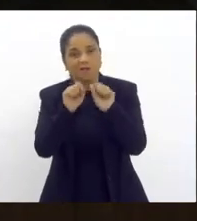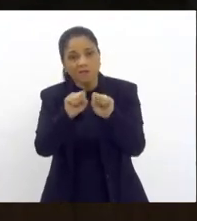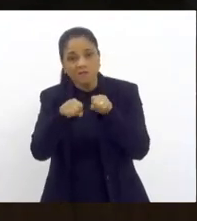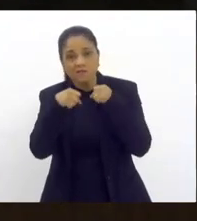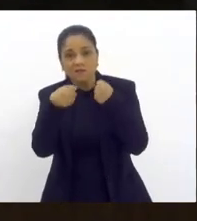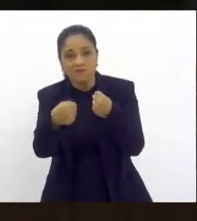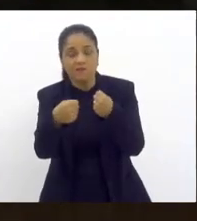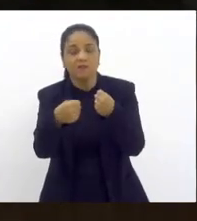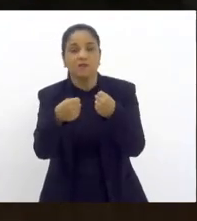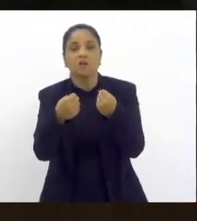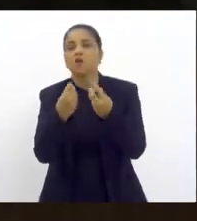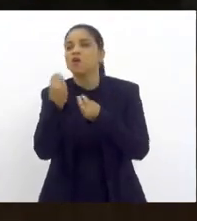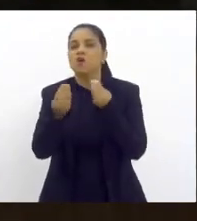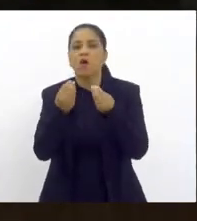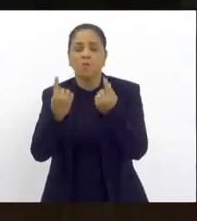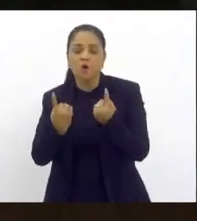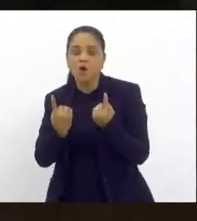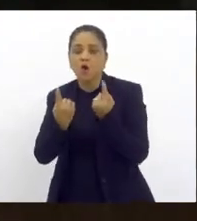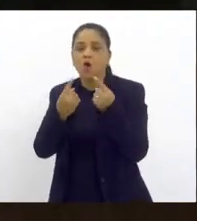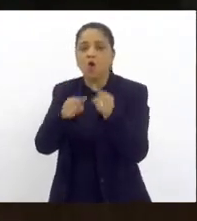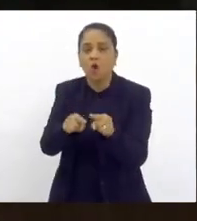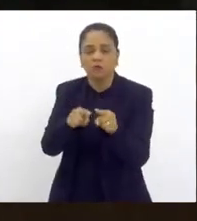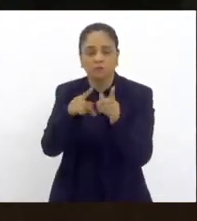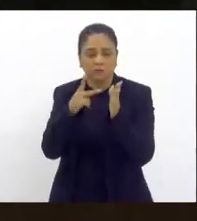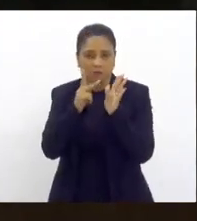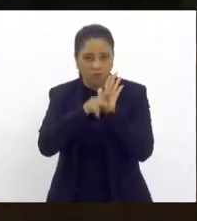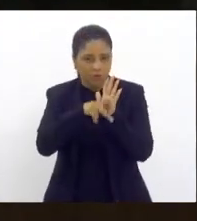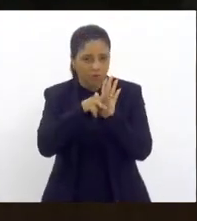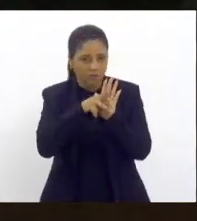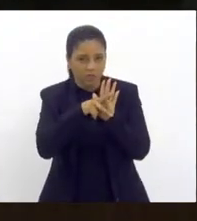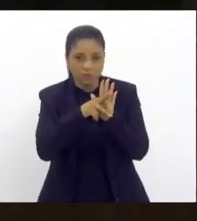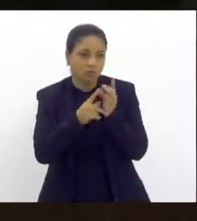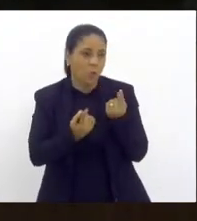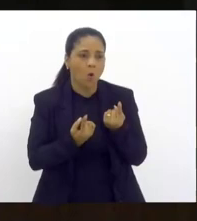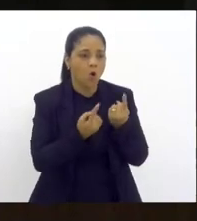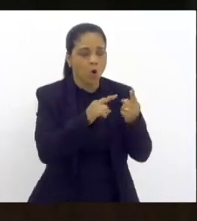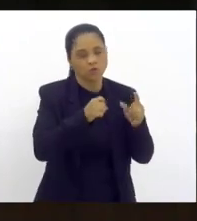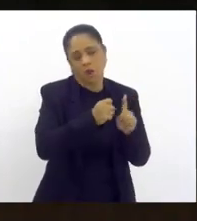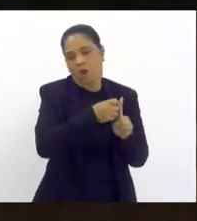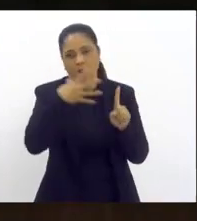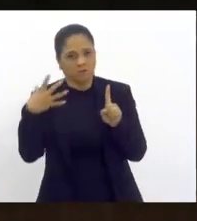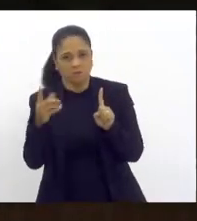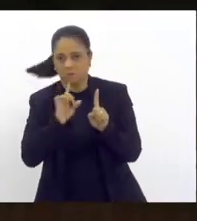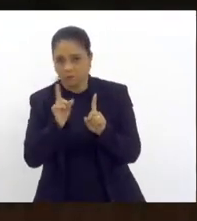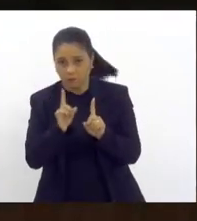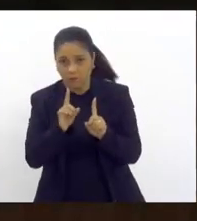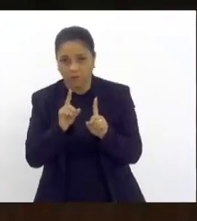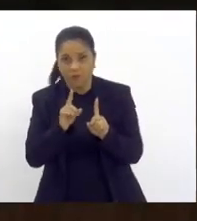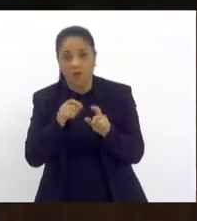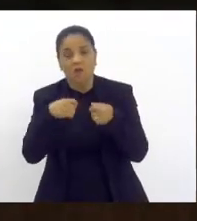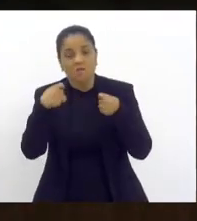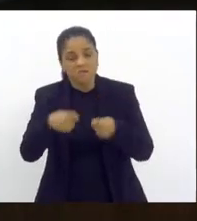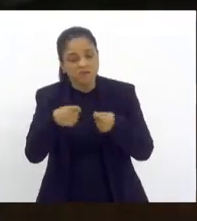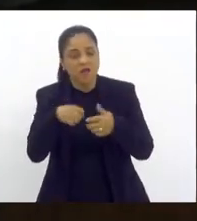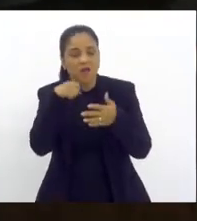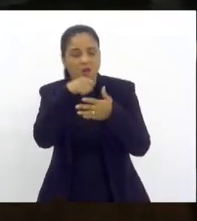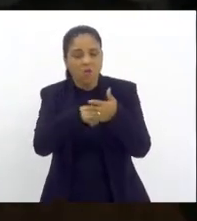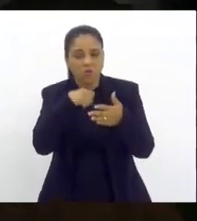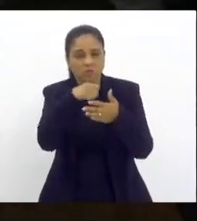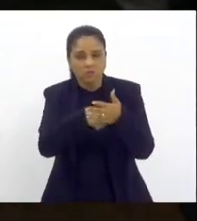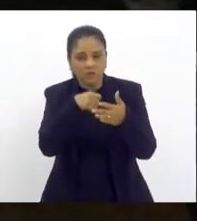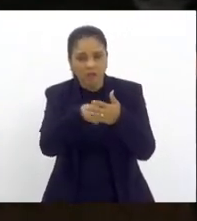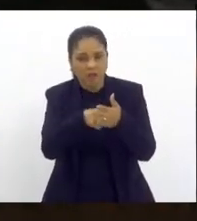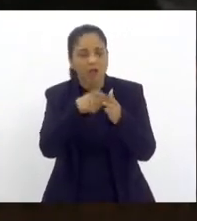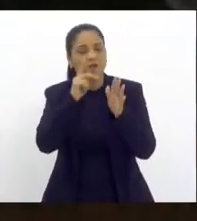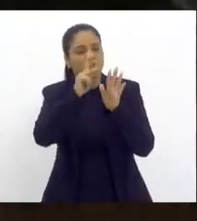quando vamos contra um projeto como esse, não significa que estamos contra o LGBTQI+, e sim lutando. Tem um projeto na casa para a